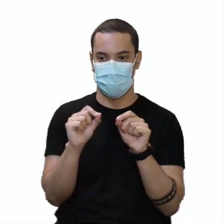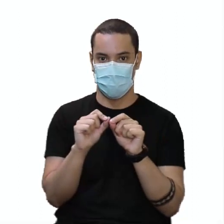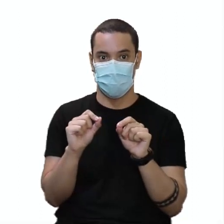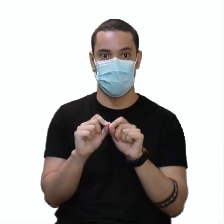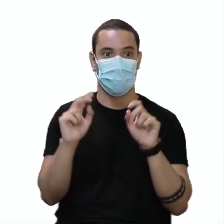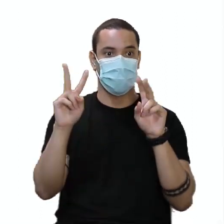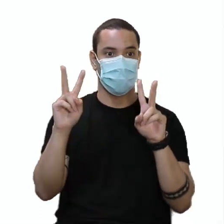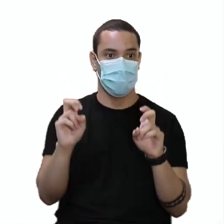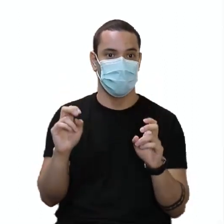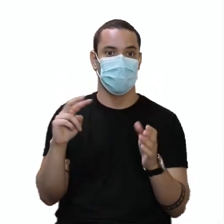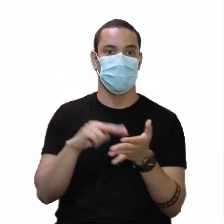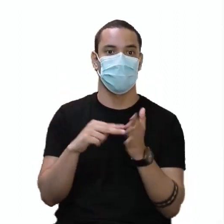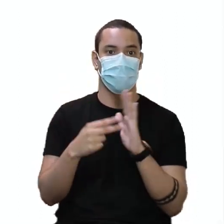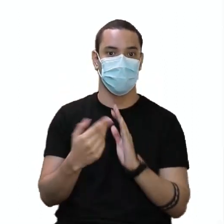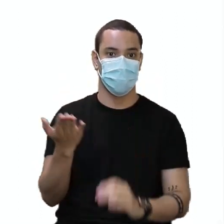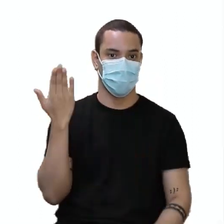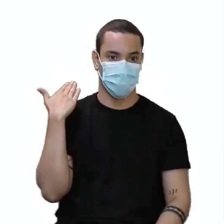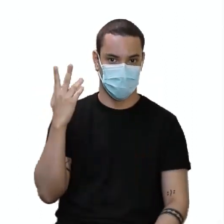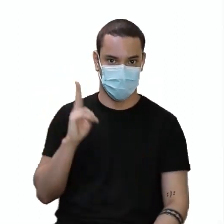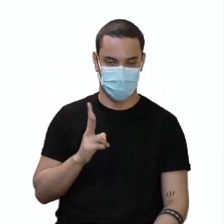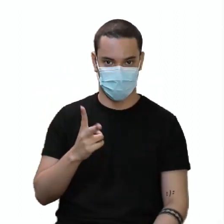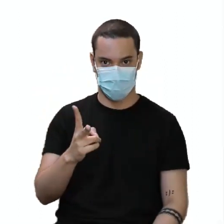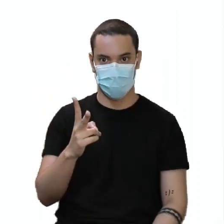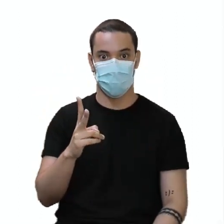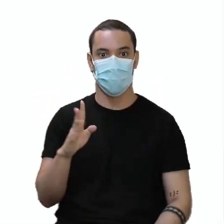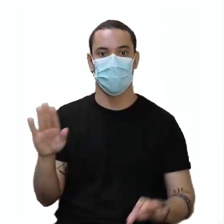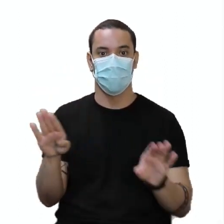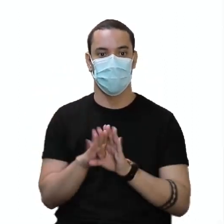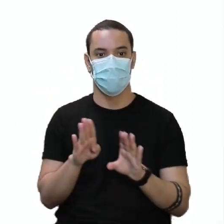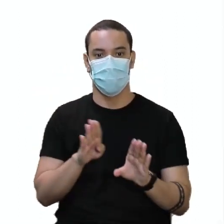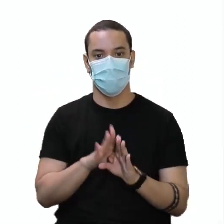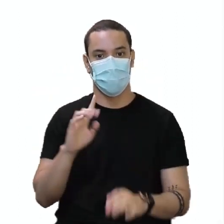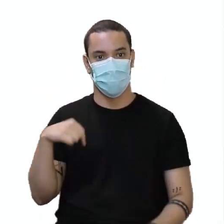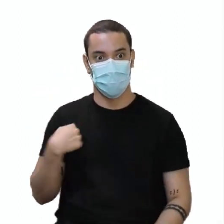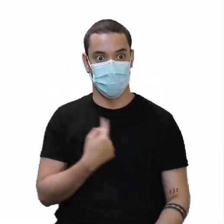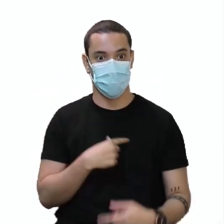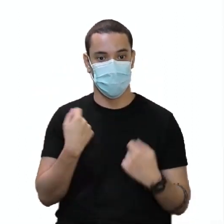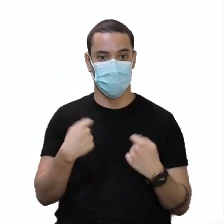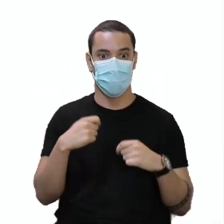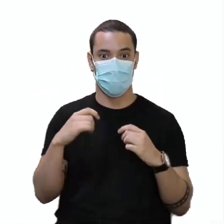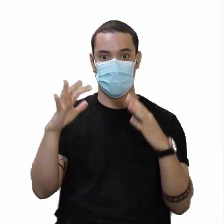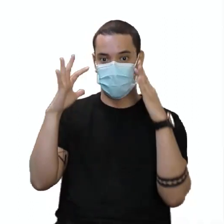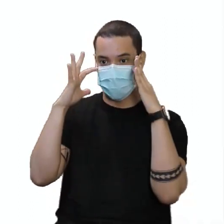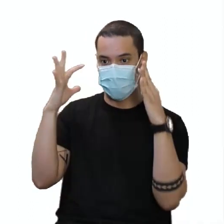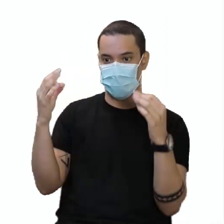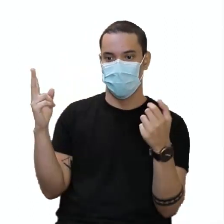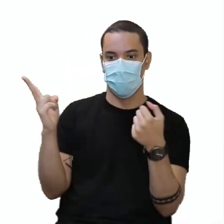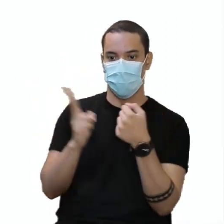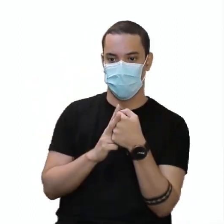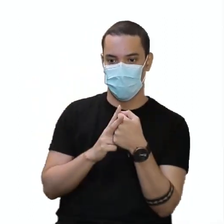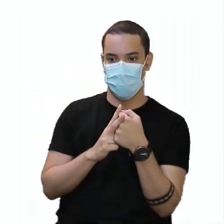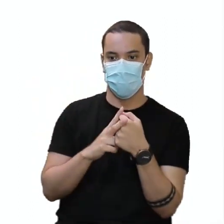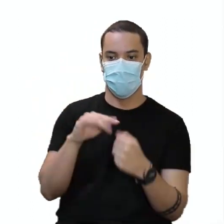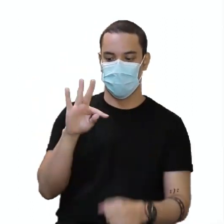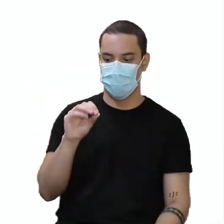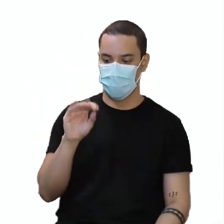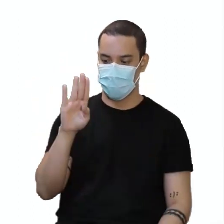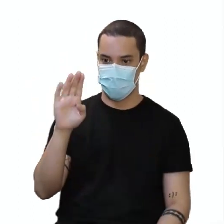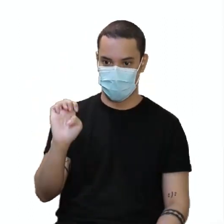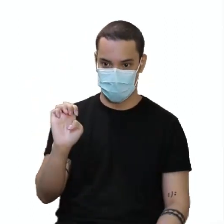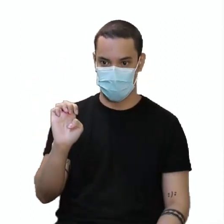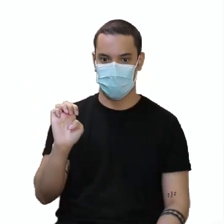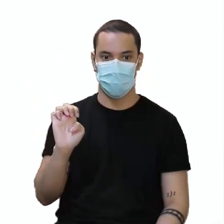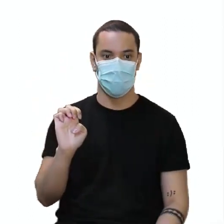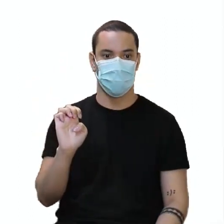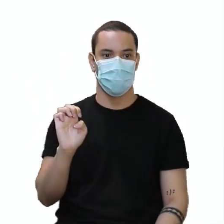o tema foi sobre passado contínuos. Vimos que nós vamos precisar ter atenção nos verbos, o verbo to be no passado.